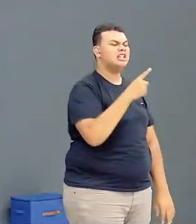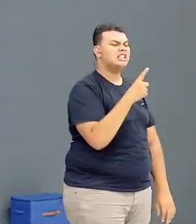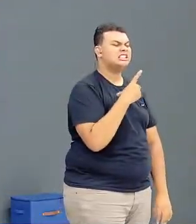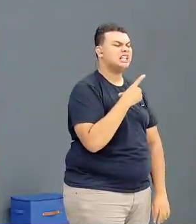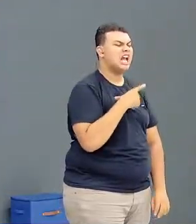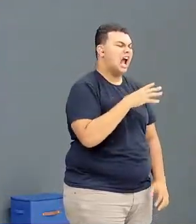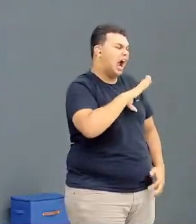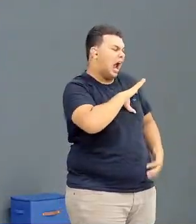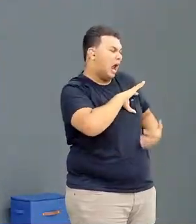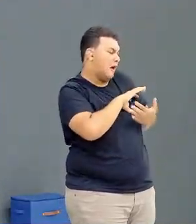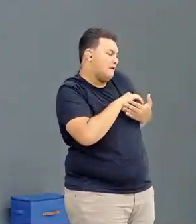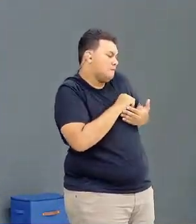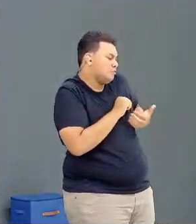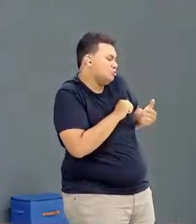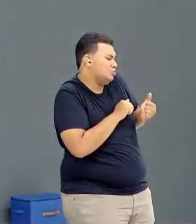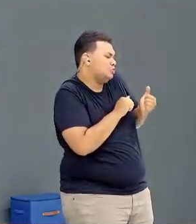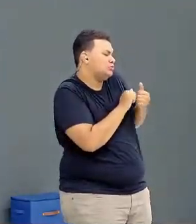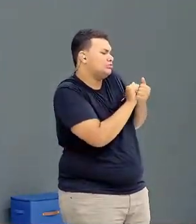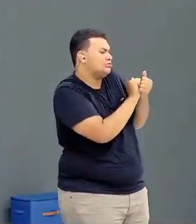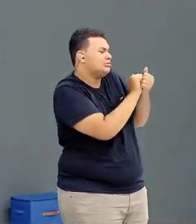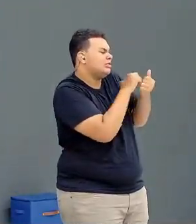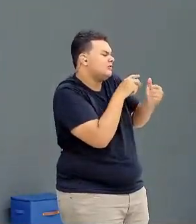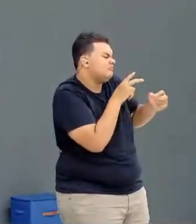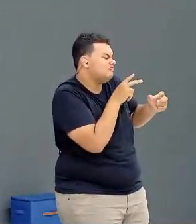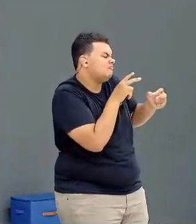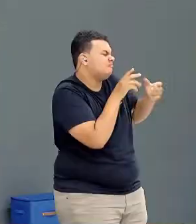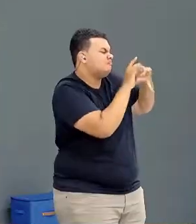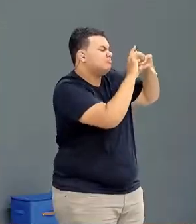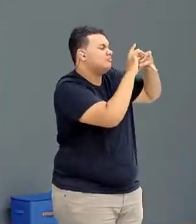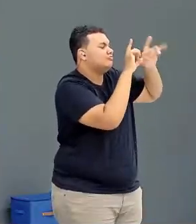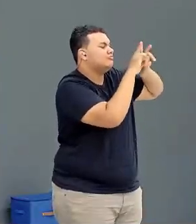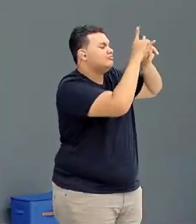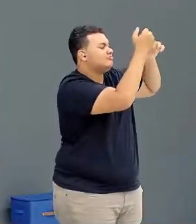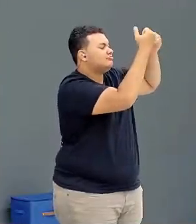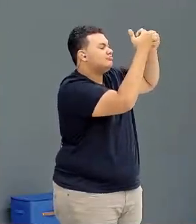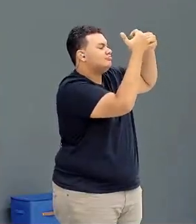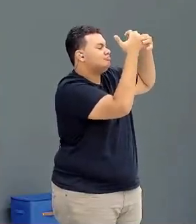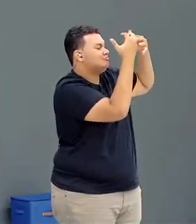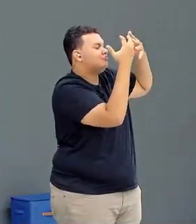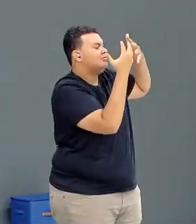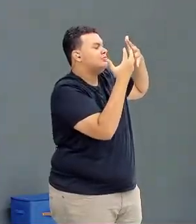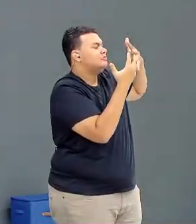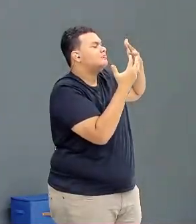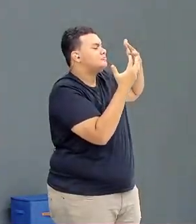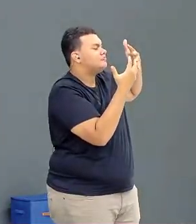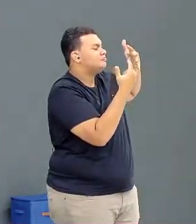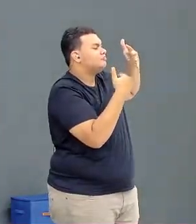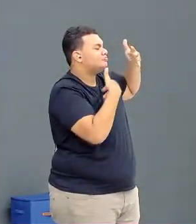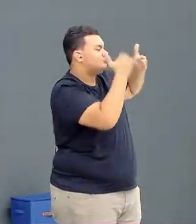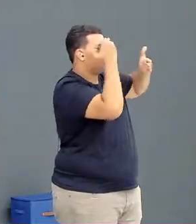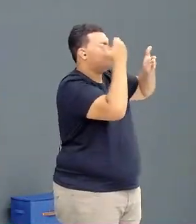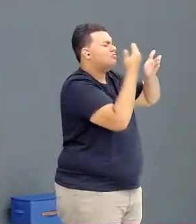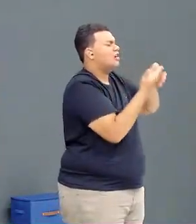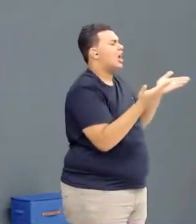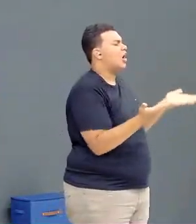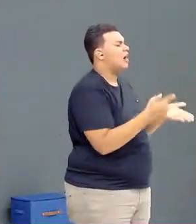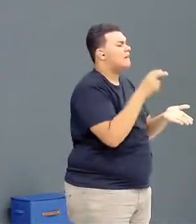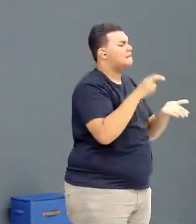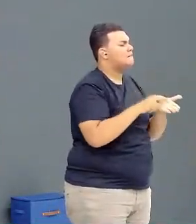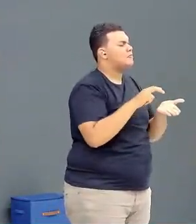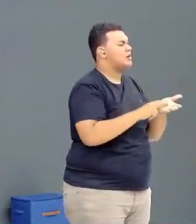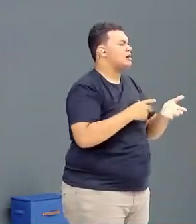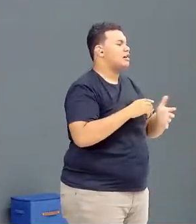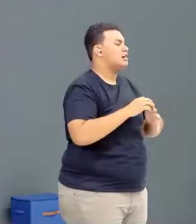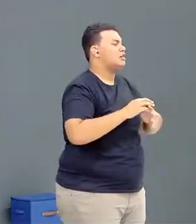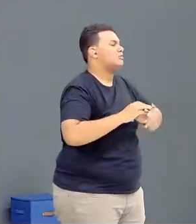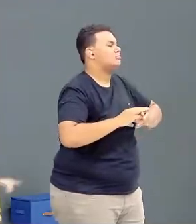aprisionados no Teu amor, aprisionados na Tua graça. Ah, eu creio, é uma manhã de cura, meu Deus,